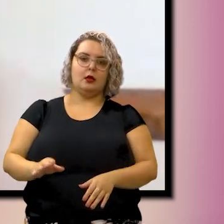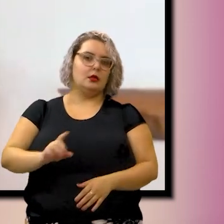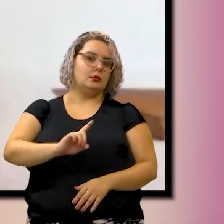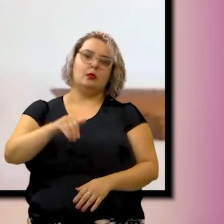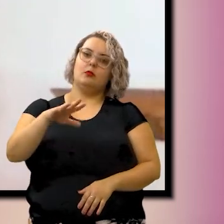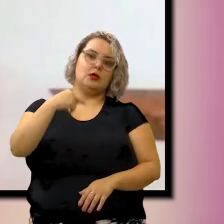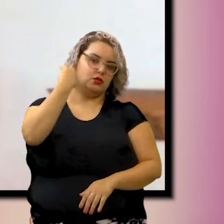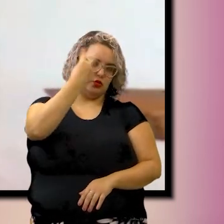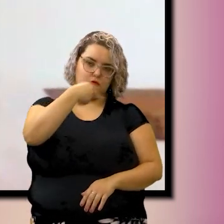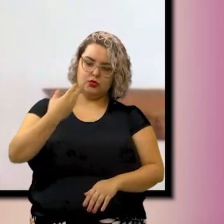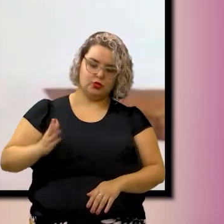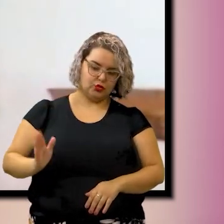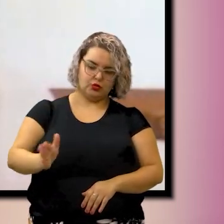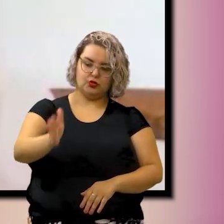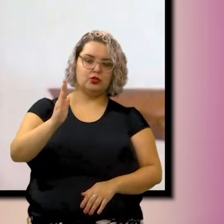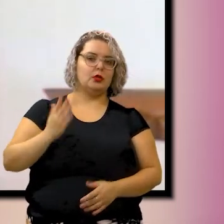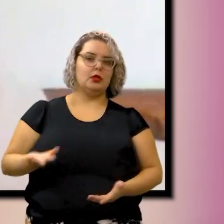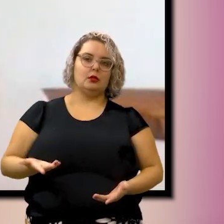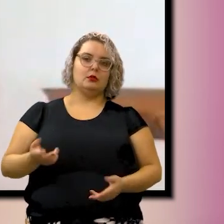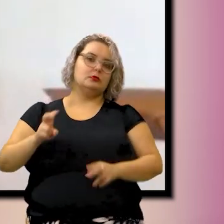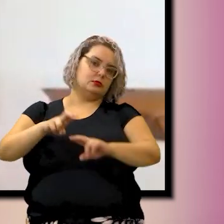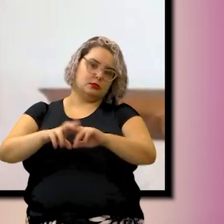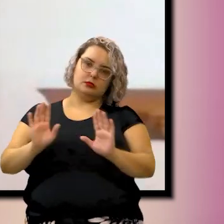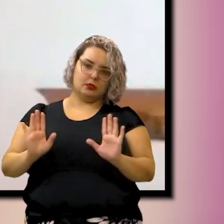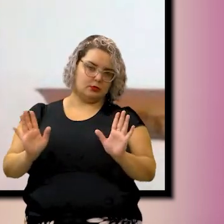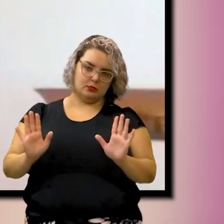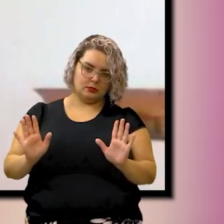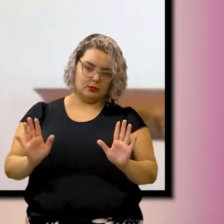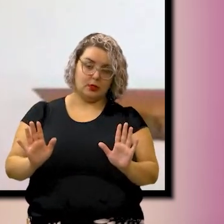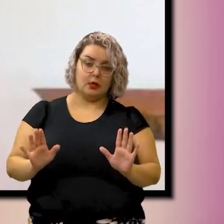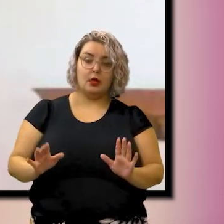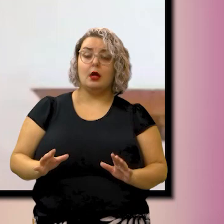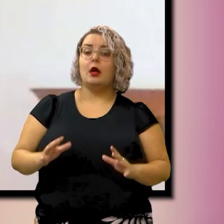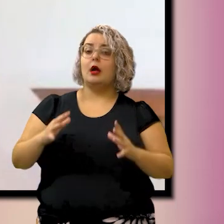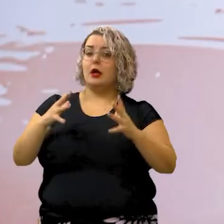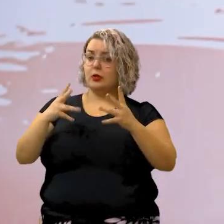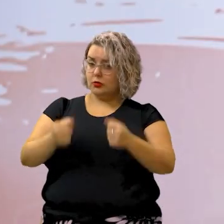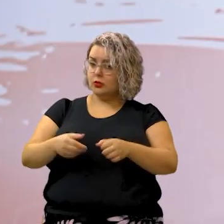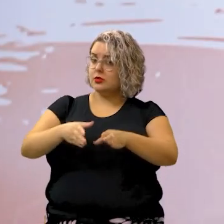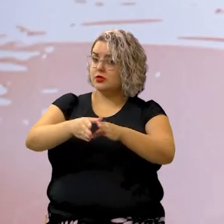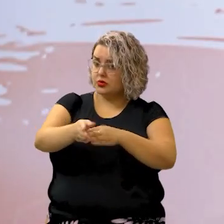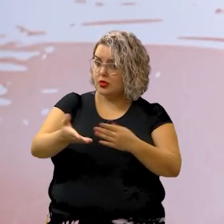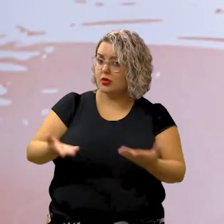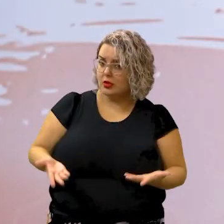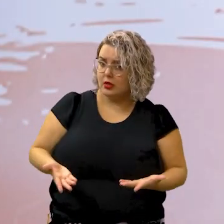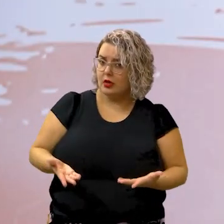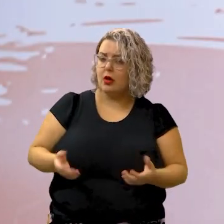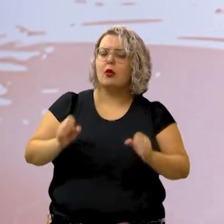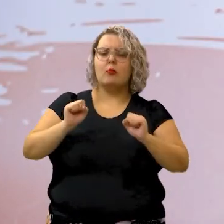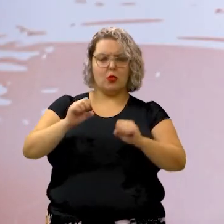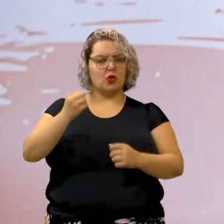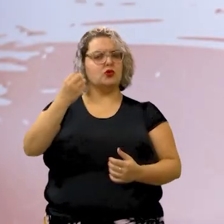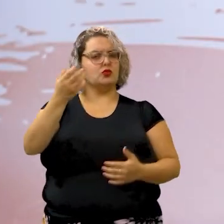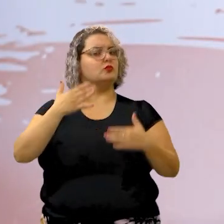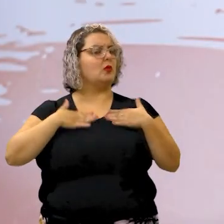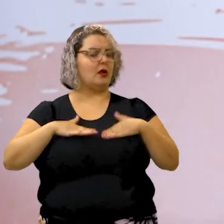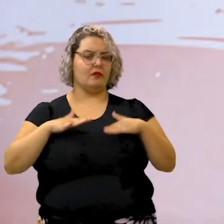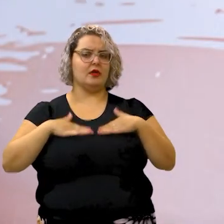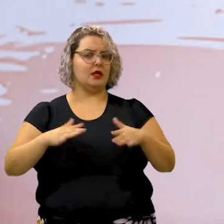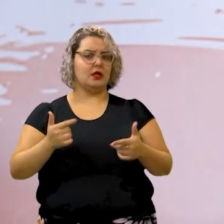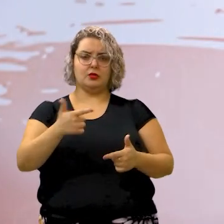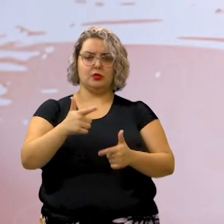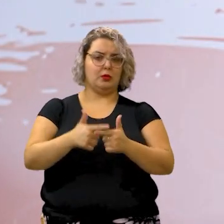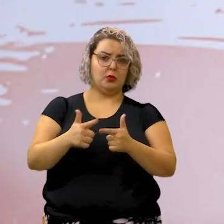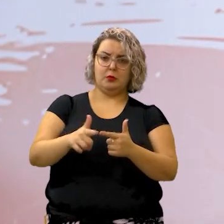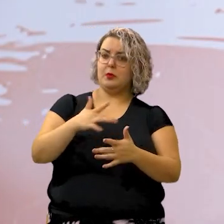interessante também emendar mais do que 2 horas direto ali parado, sentado. Seguindo todas essas orientações, dá para ter